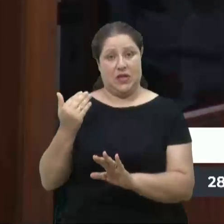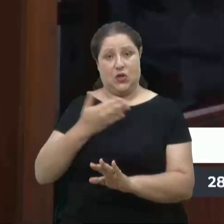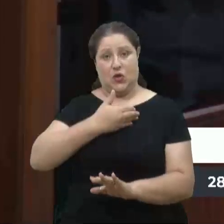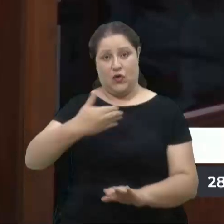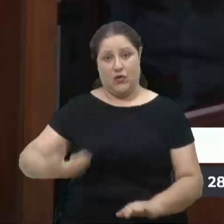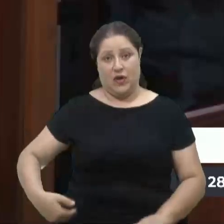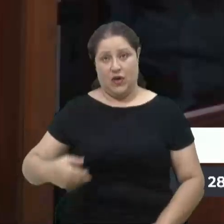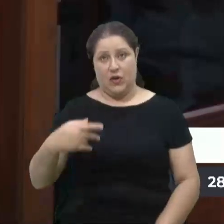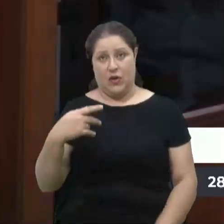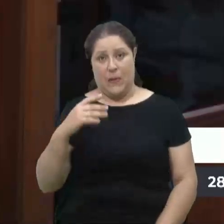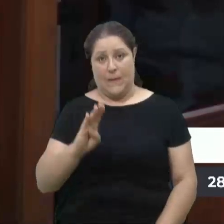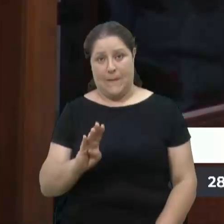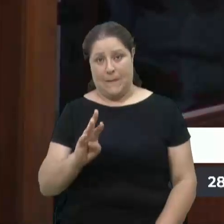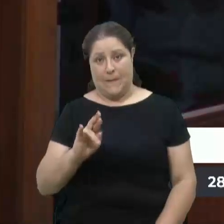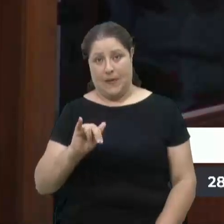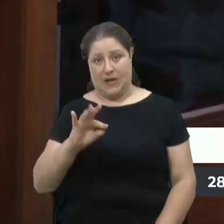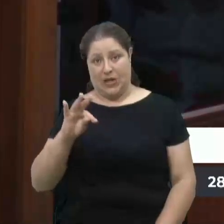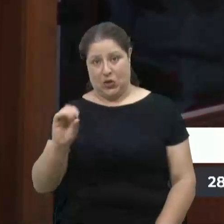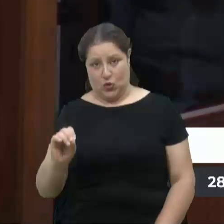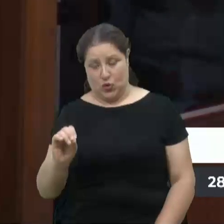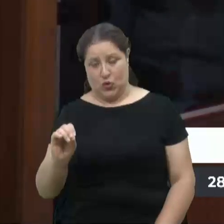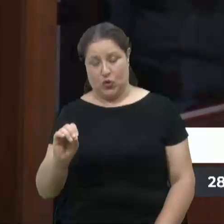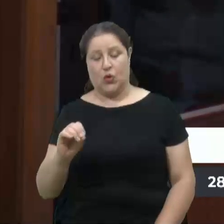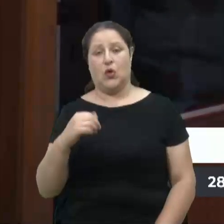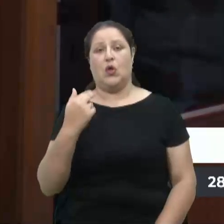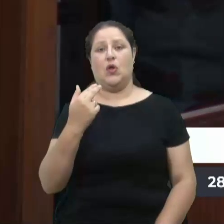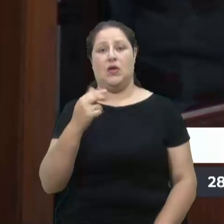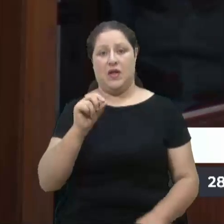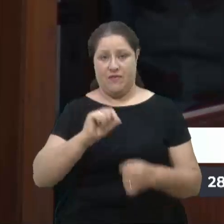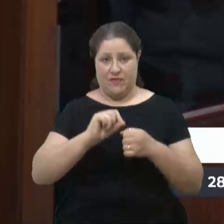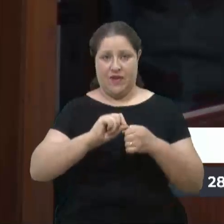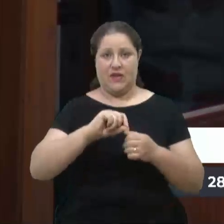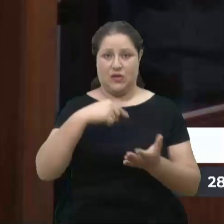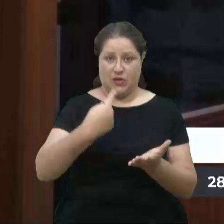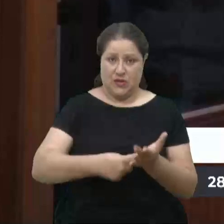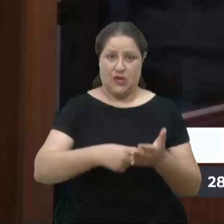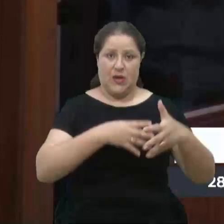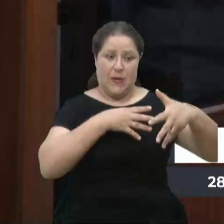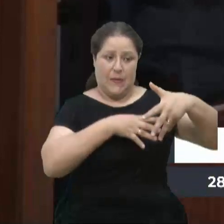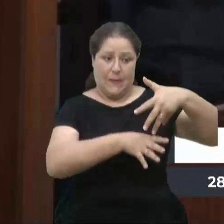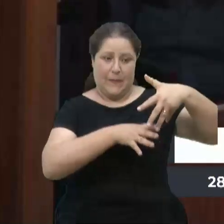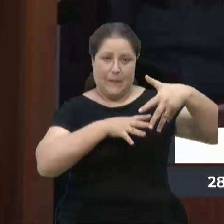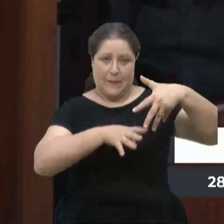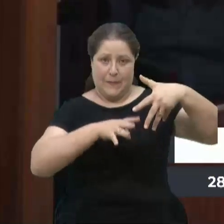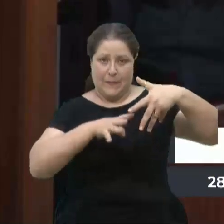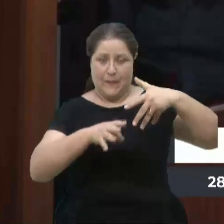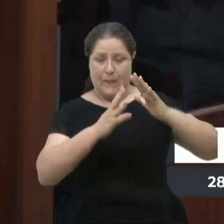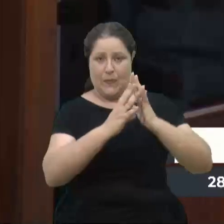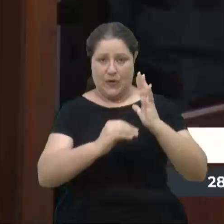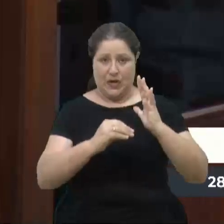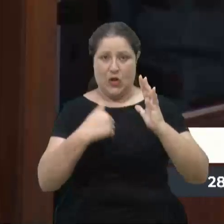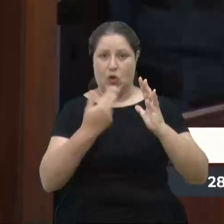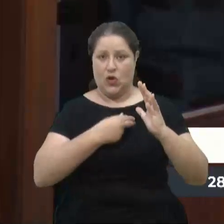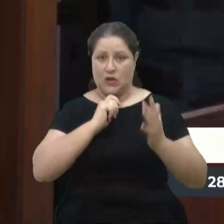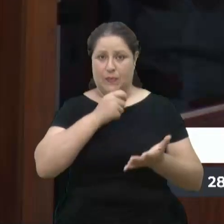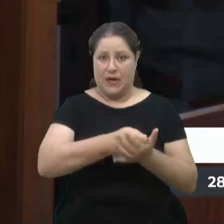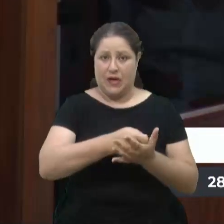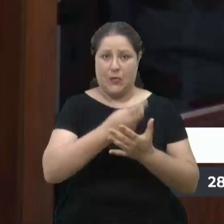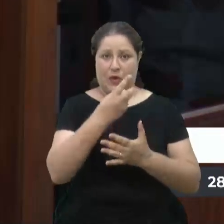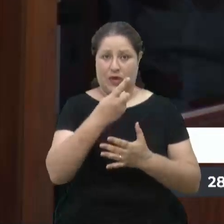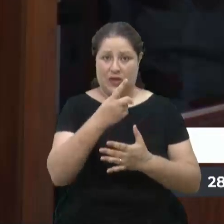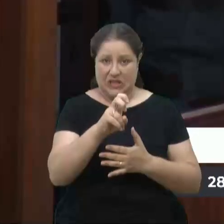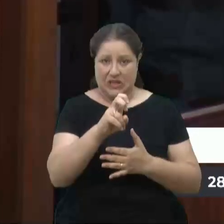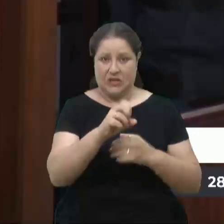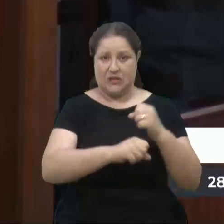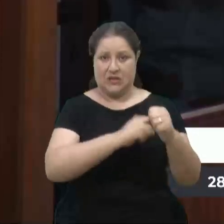de pedagiamento que nós padecemos por 15 anos. Então, eu só estou querendo dizer que essas decisões que